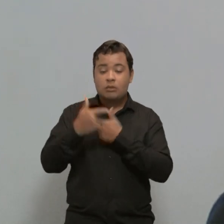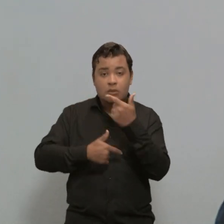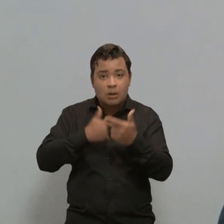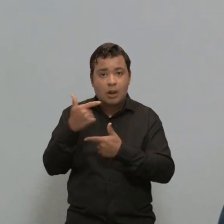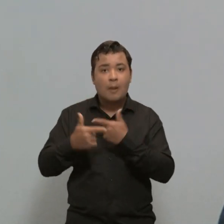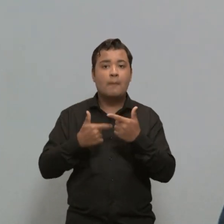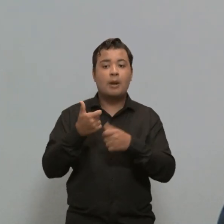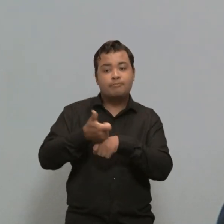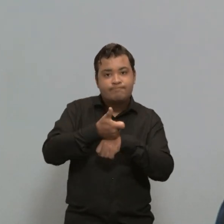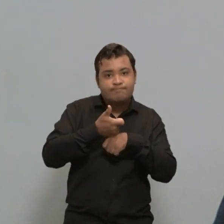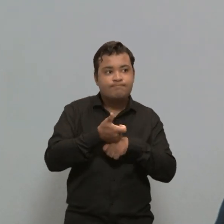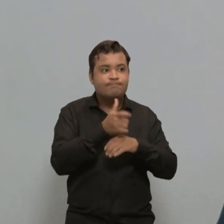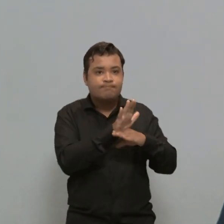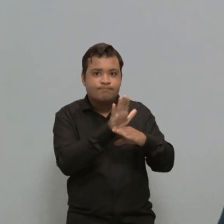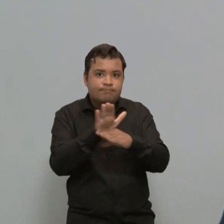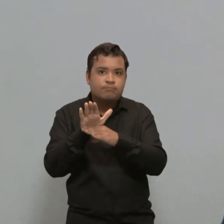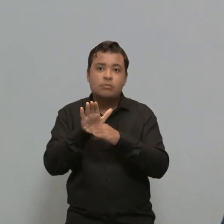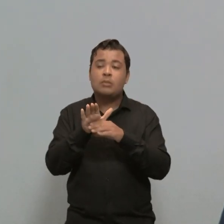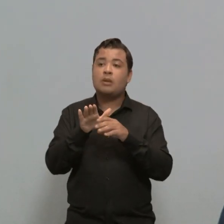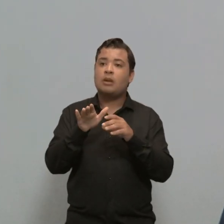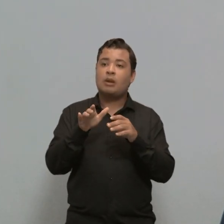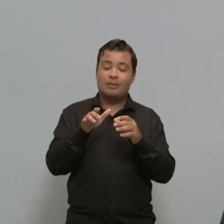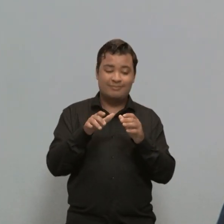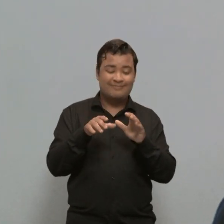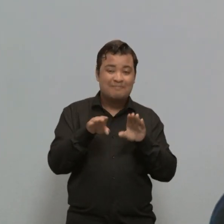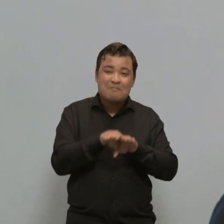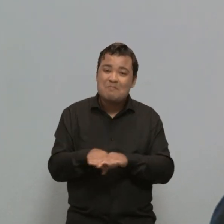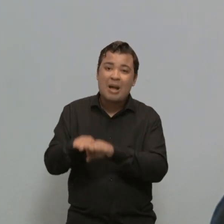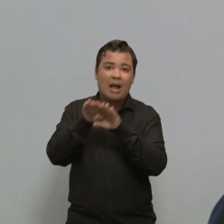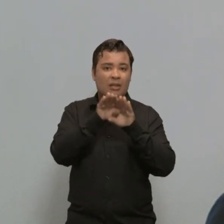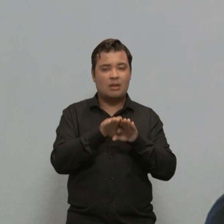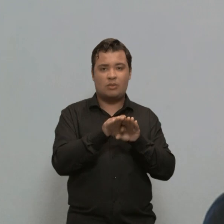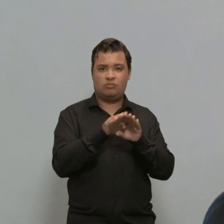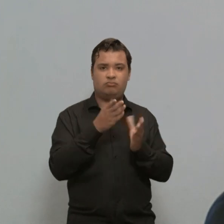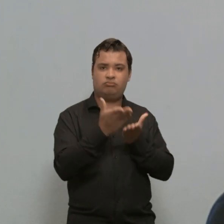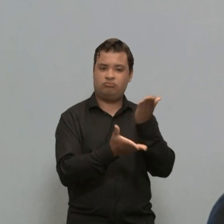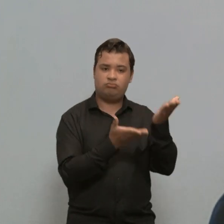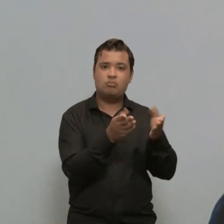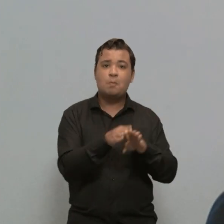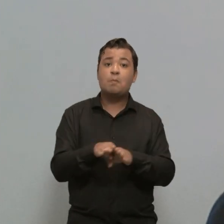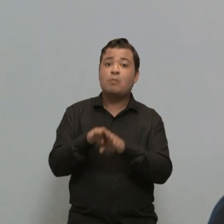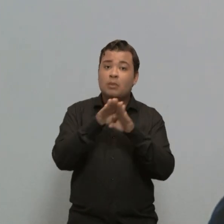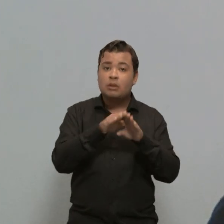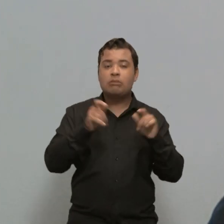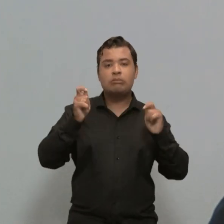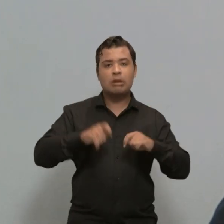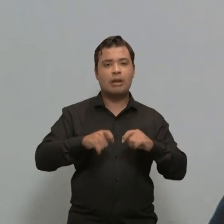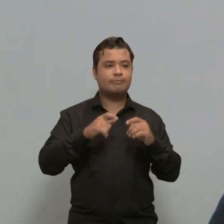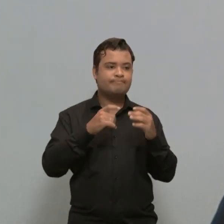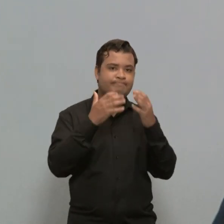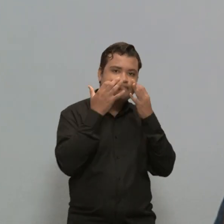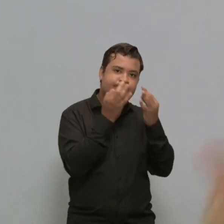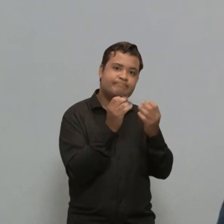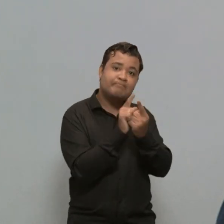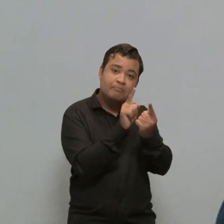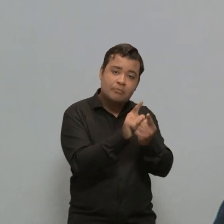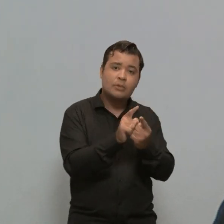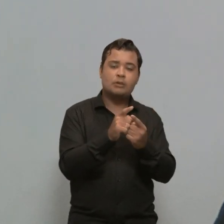diversos profissionais, de tal forma que a gente consiga ter um atendimento humanizado,